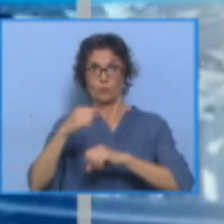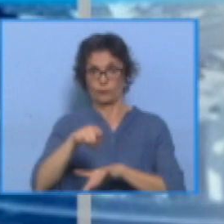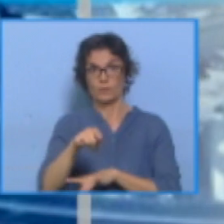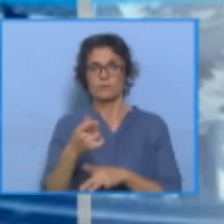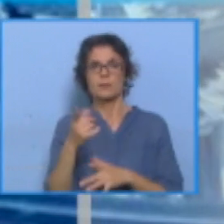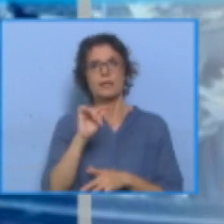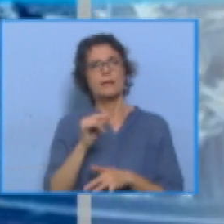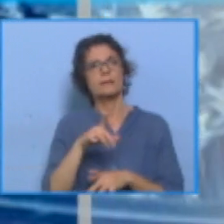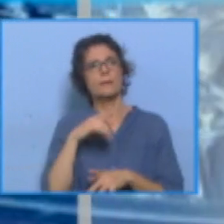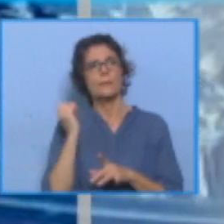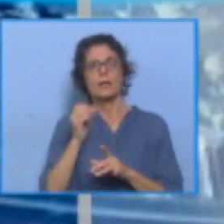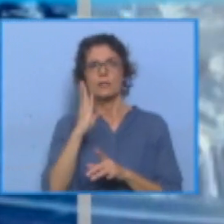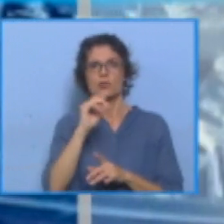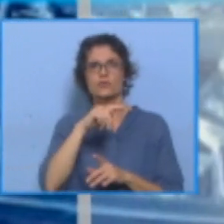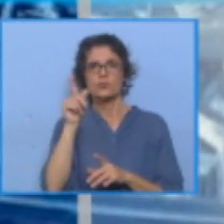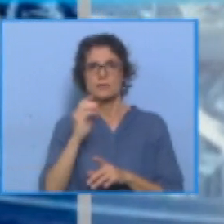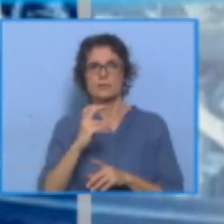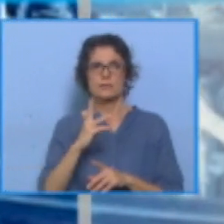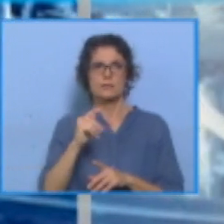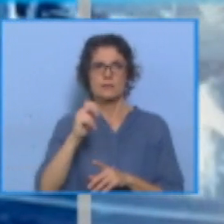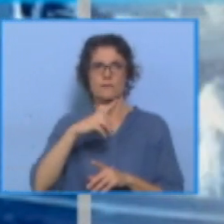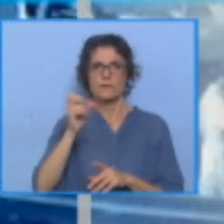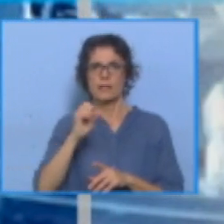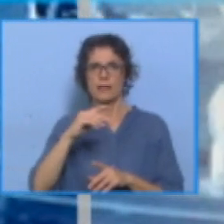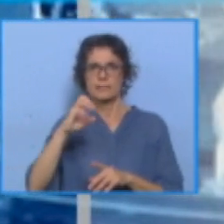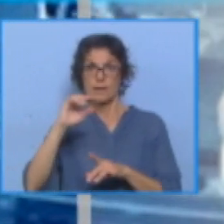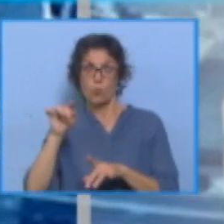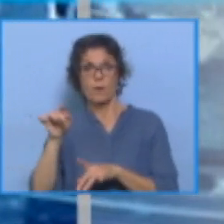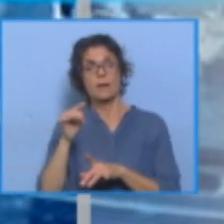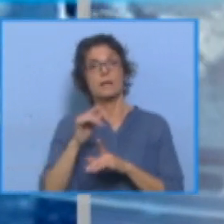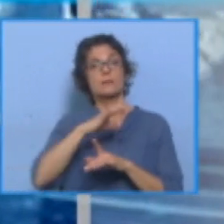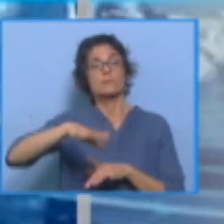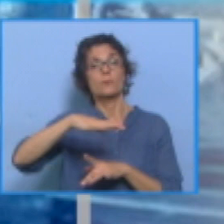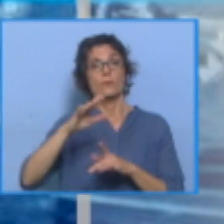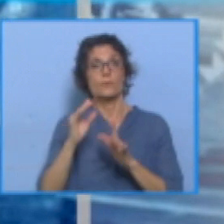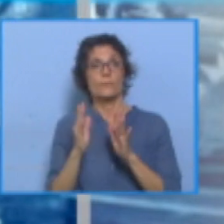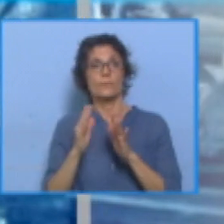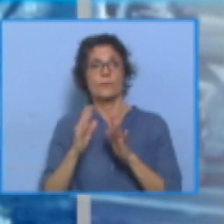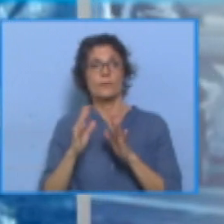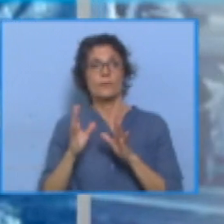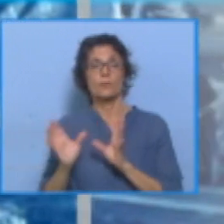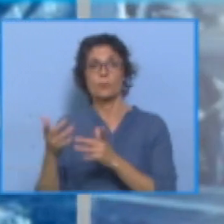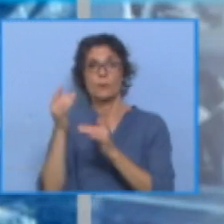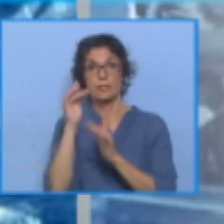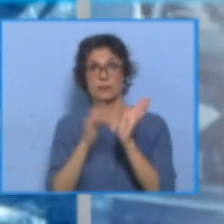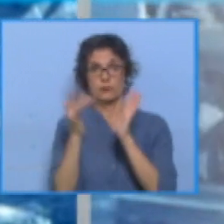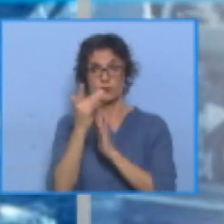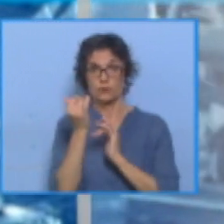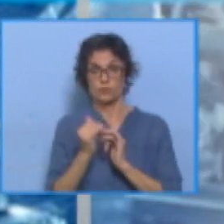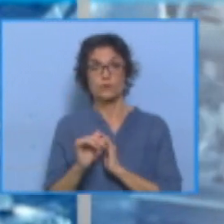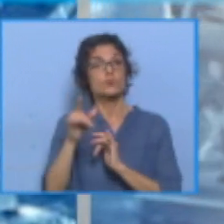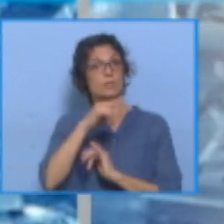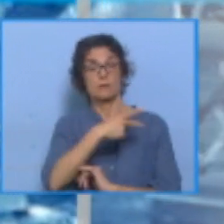outro lado também Padre José Frazão, provincial da província portuguesa da Companhia de Jesus e que nos vem falar os três sobre temas